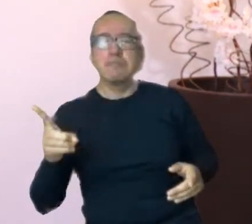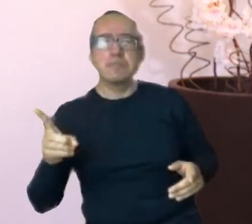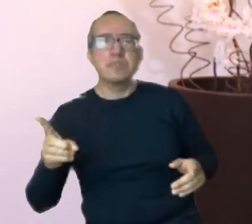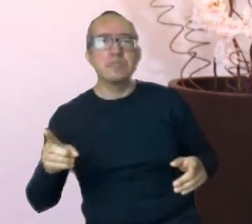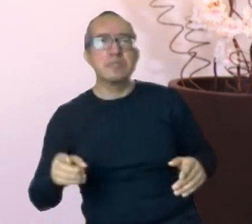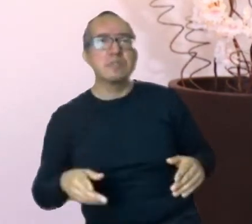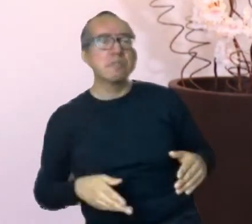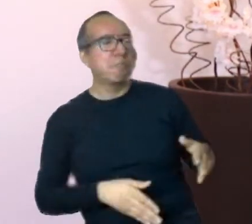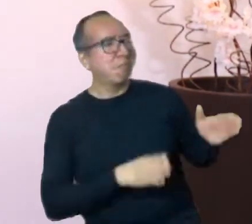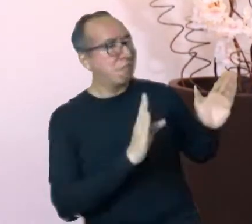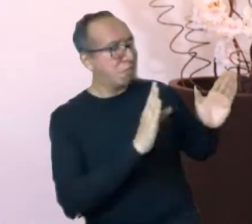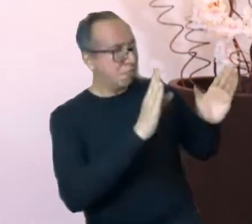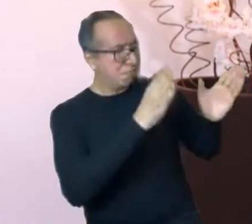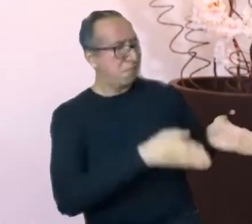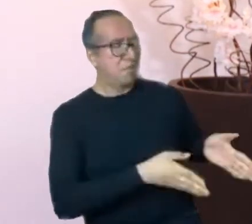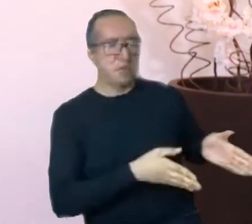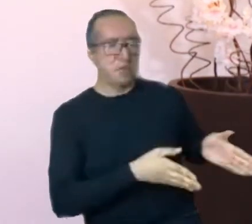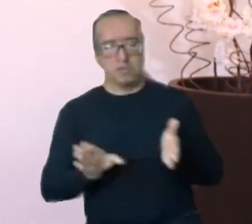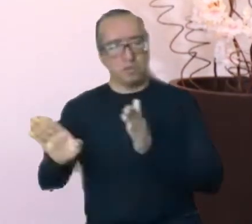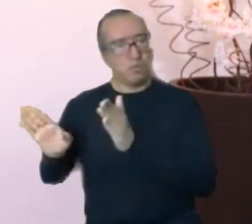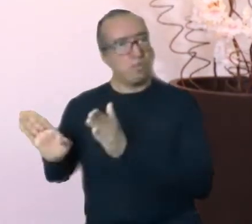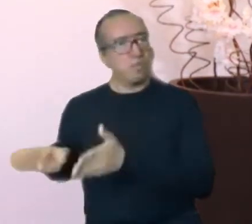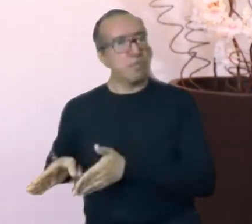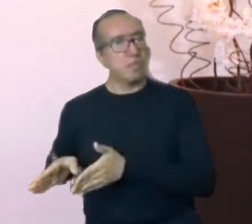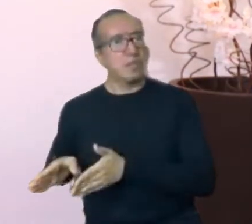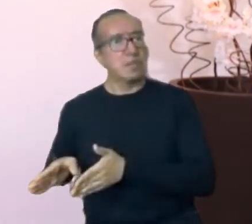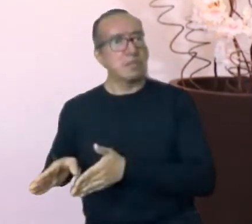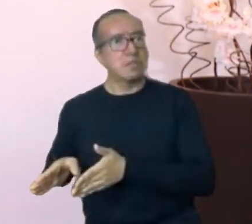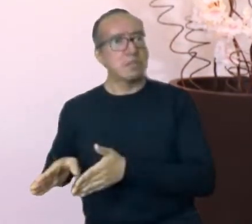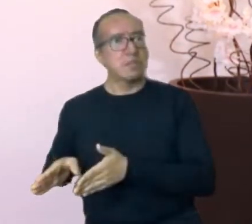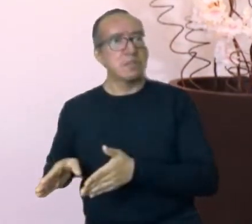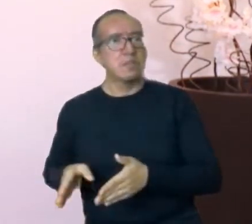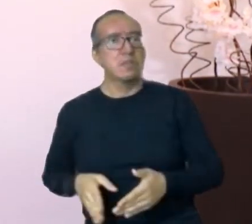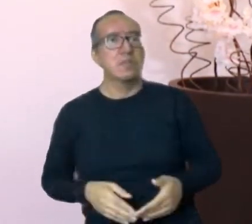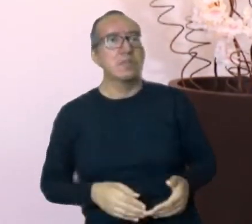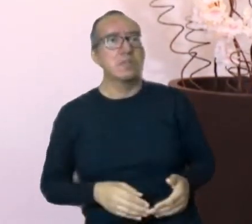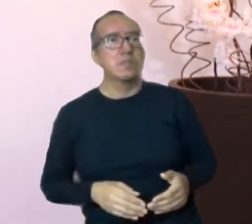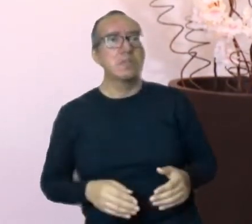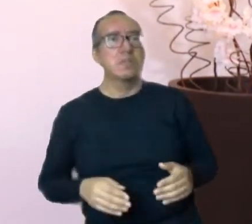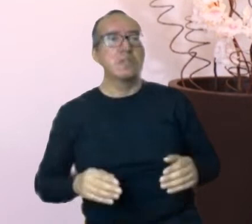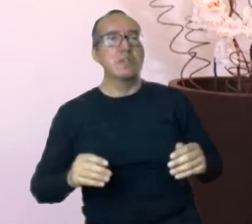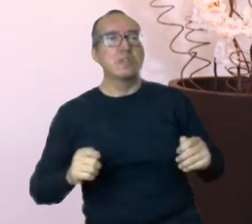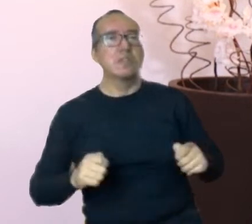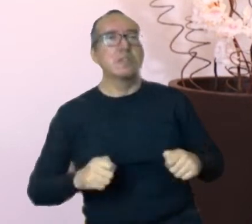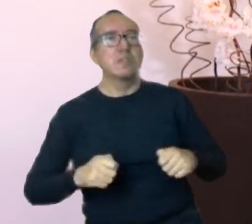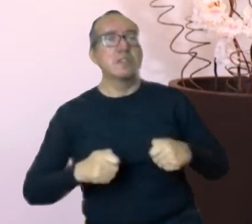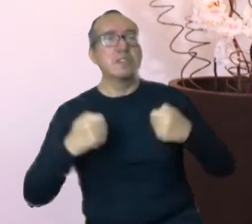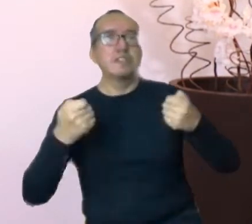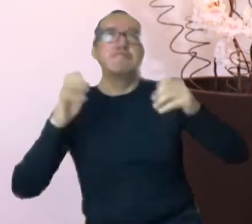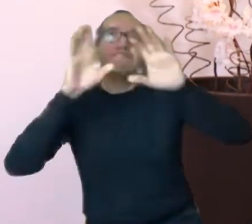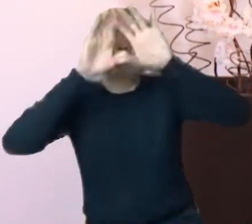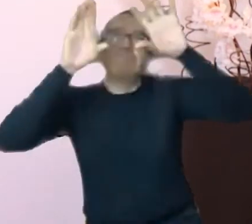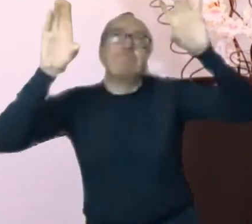Tomando posse da Canaã celestial? Ou do lado esquerdo?